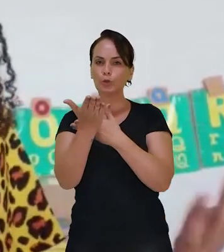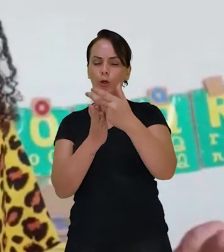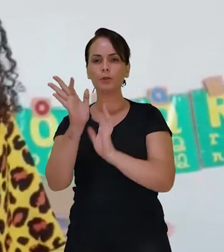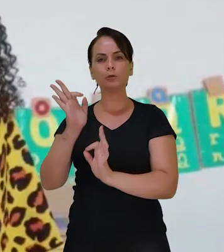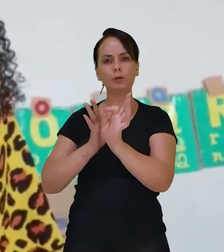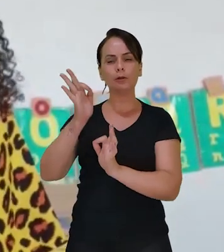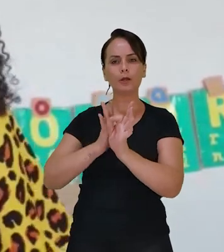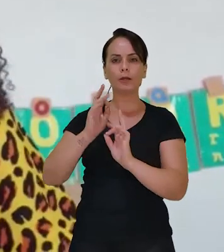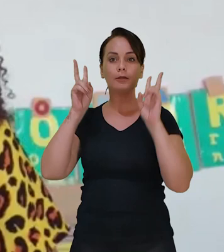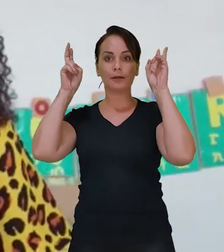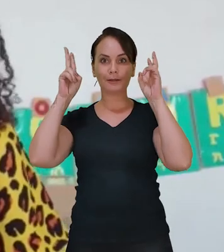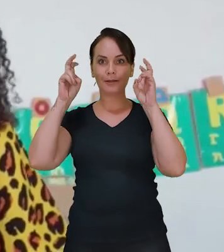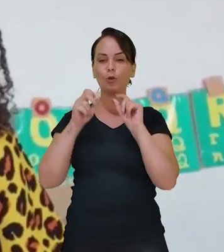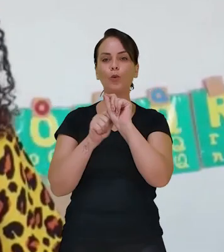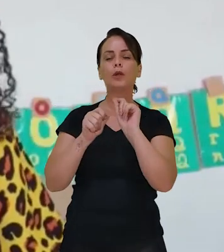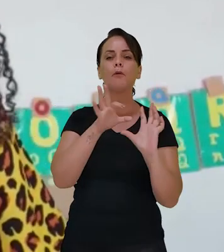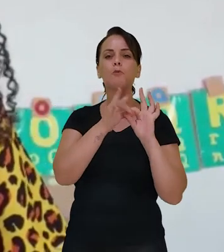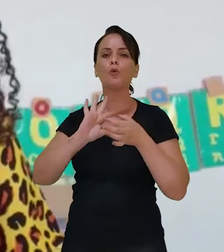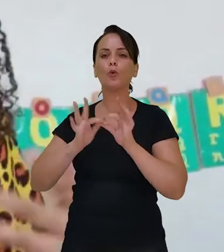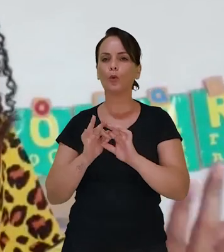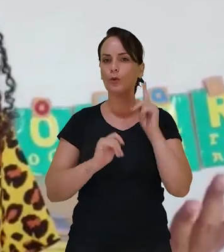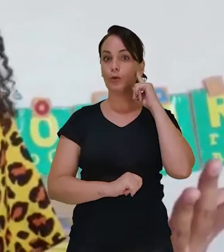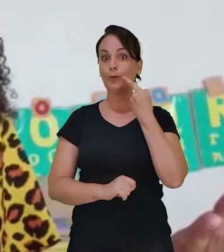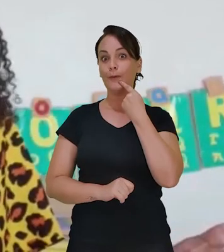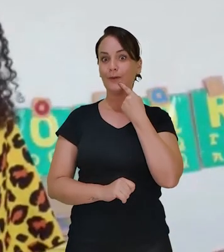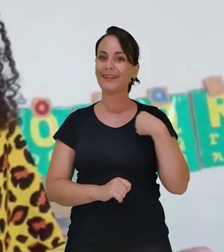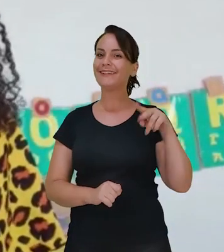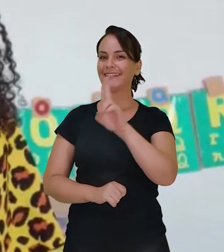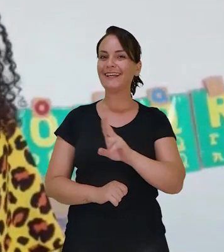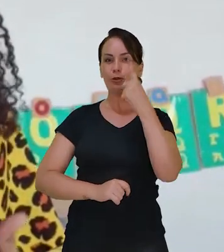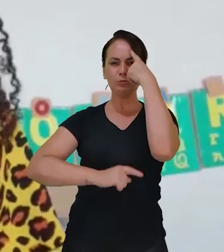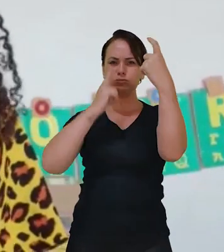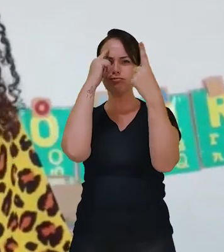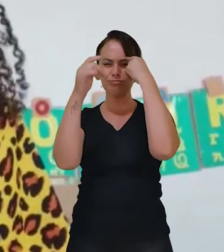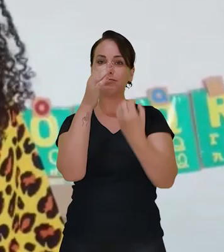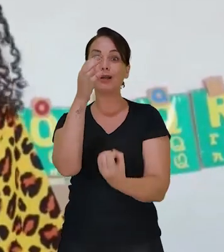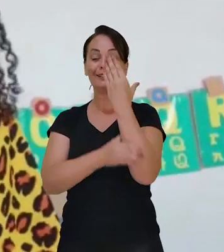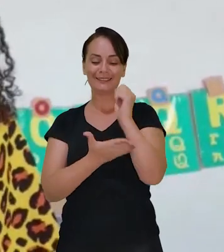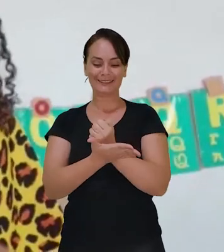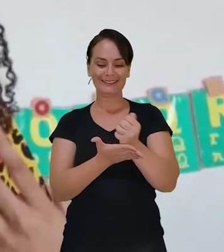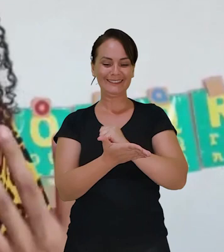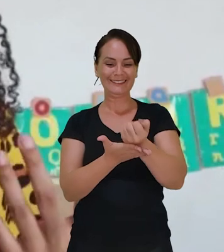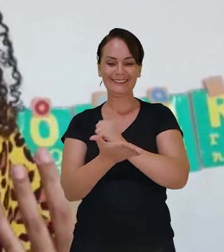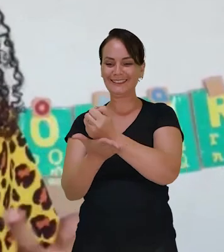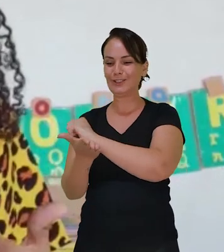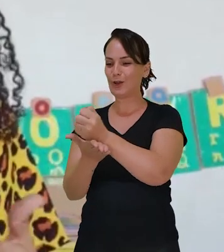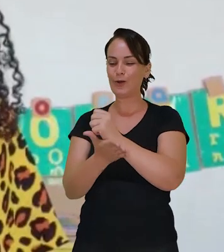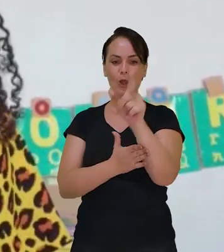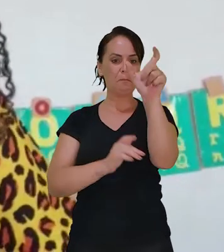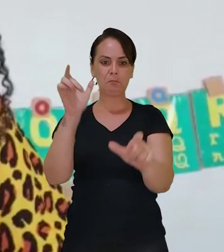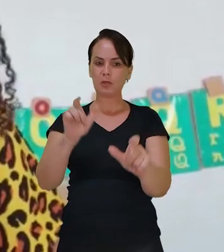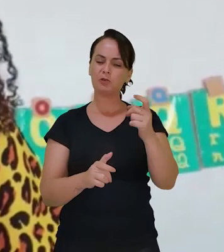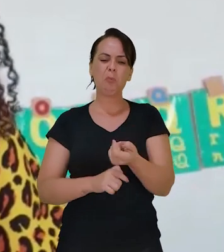projeto com o tema principal seria gamificação para os surdos. Então eu uso a minha criatividade para poder criar jogos para as pessoas que têm